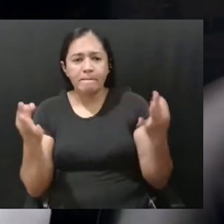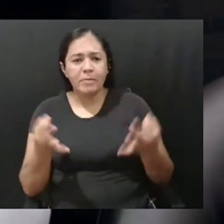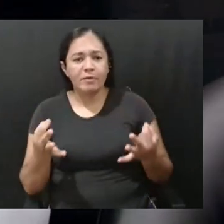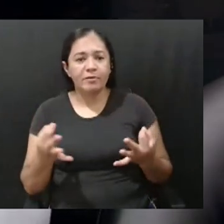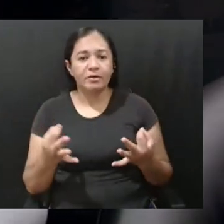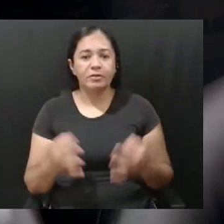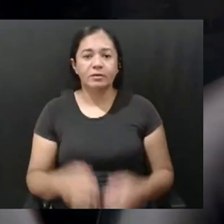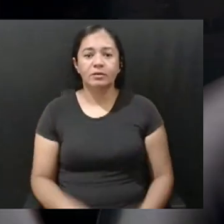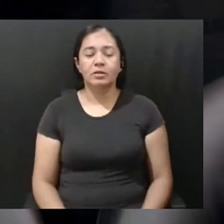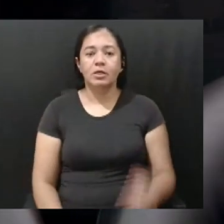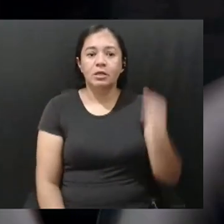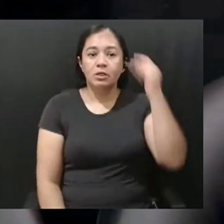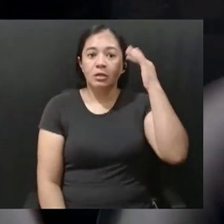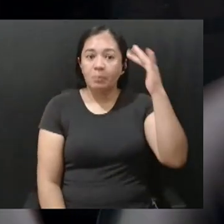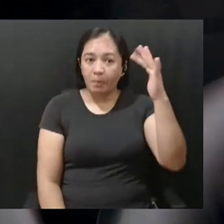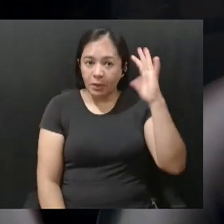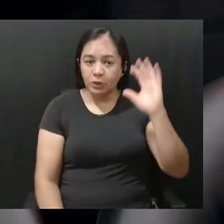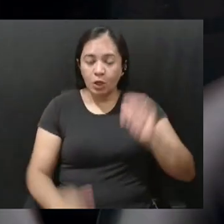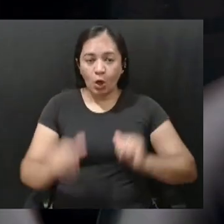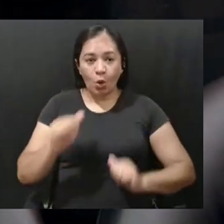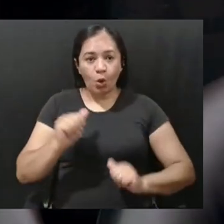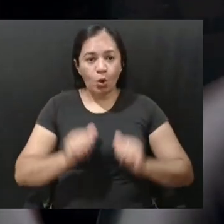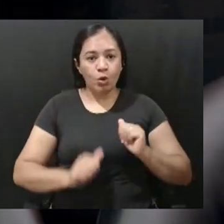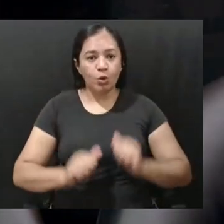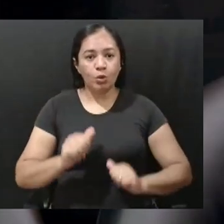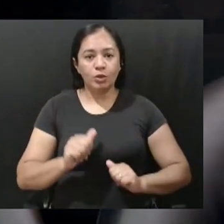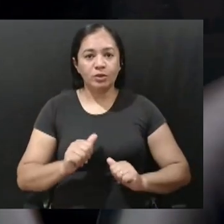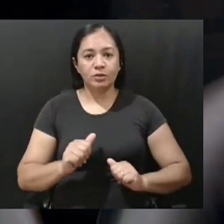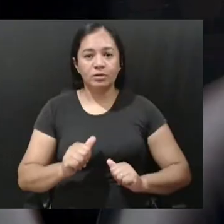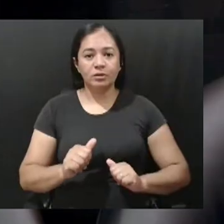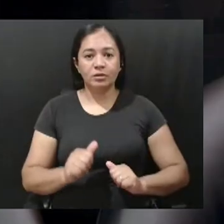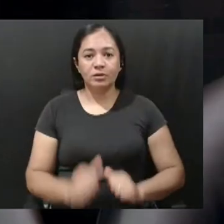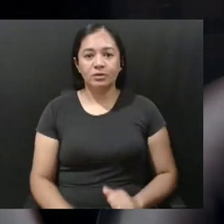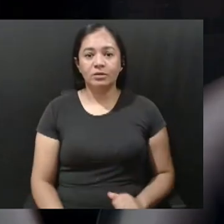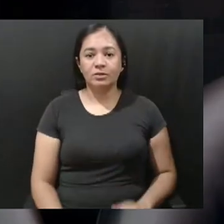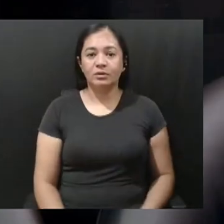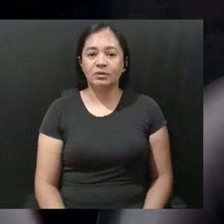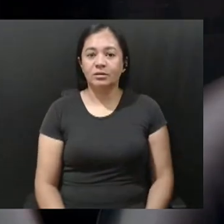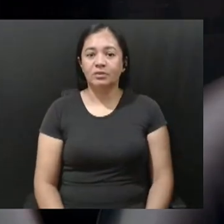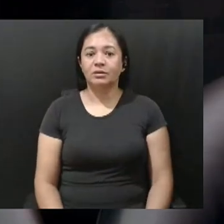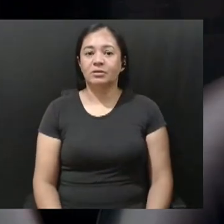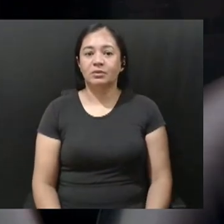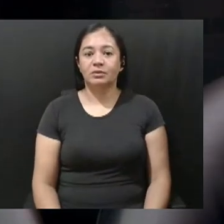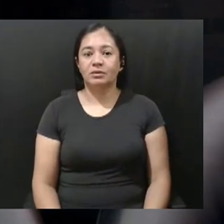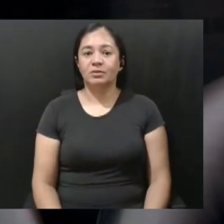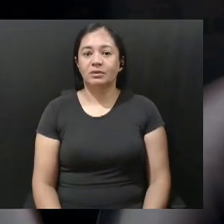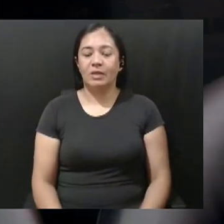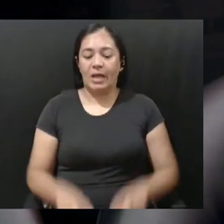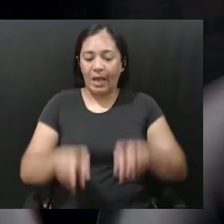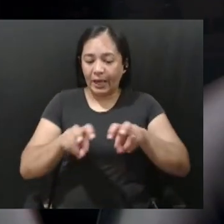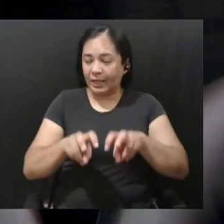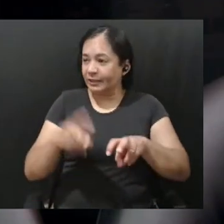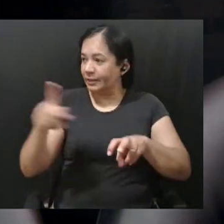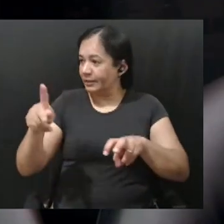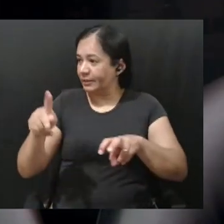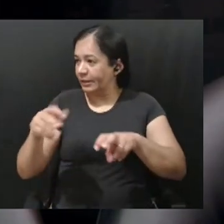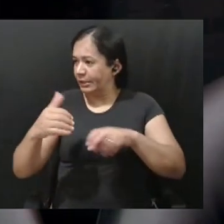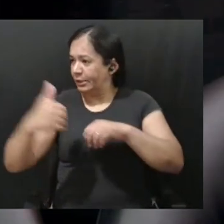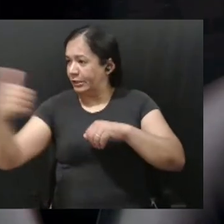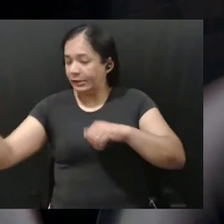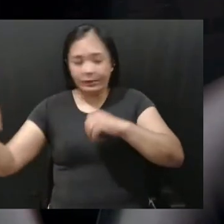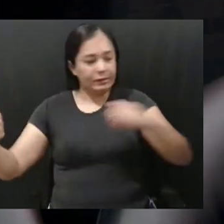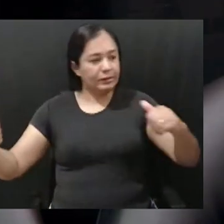que é deixar tudo perfeito. Então, eu já não coloco a cadeira de pessoa X perto de pessoa Y, Sim. Eu já olho para outro lado, a pessoa está